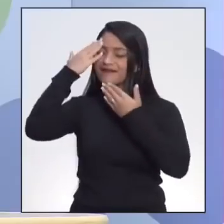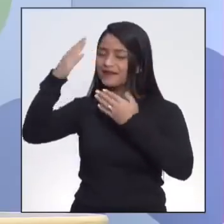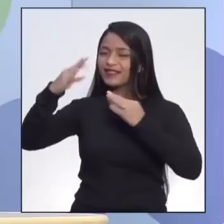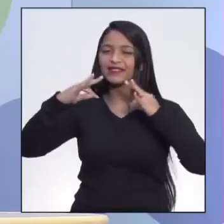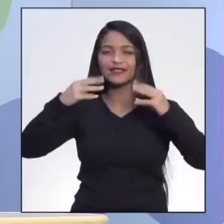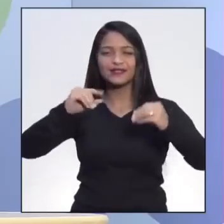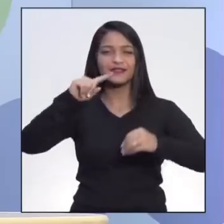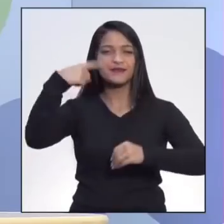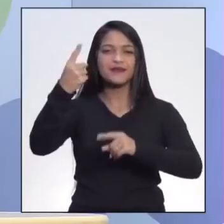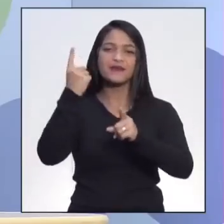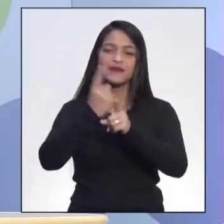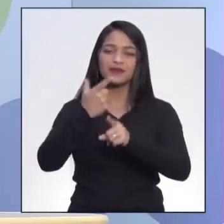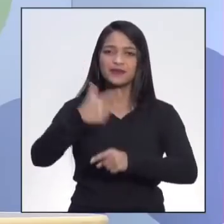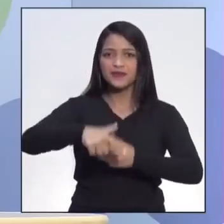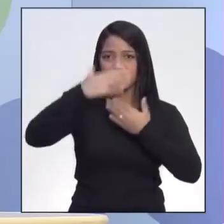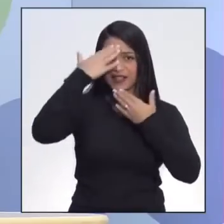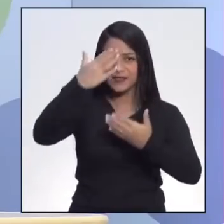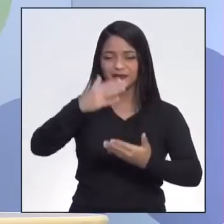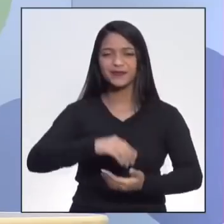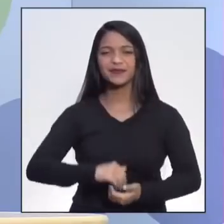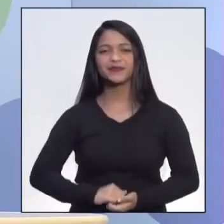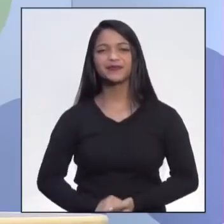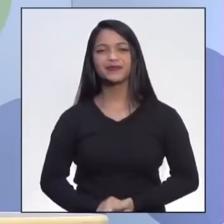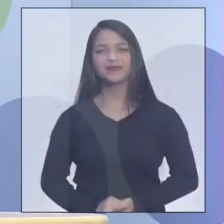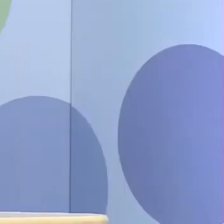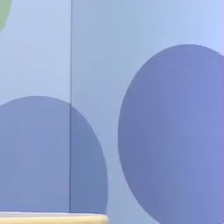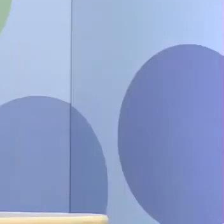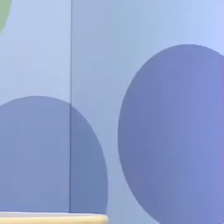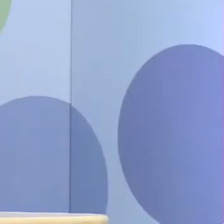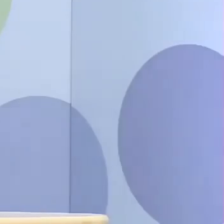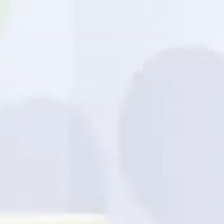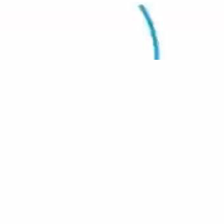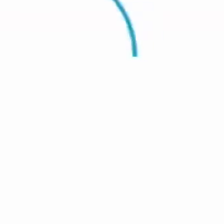todos. Até a próxima. Valeu.